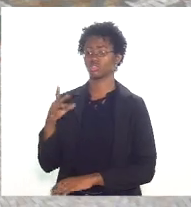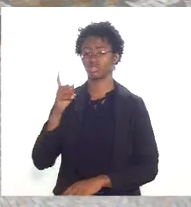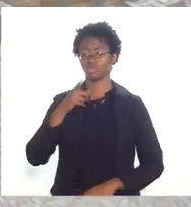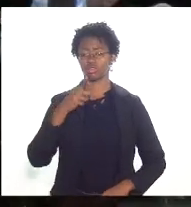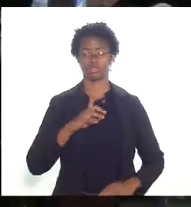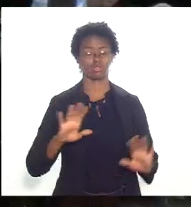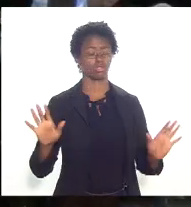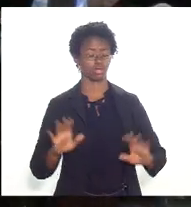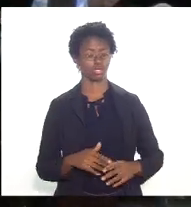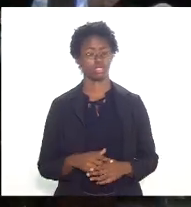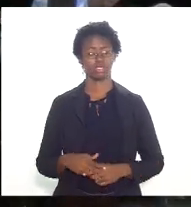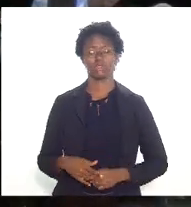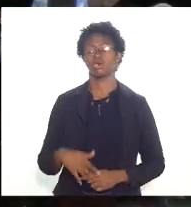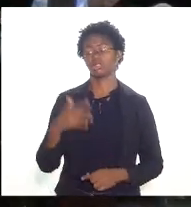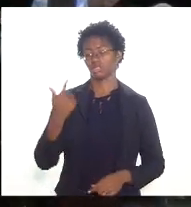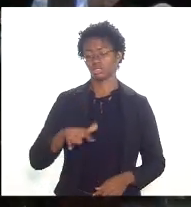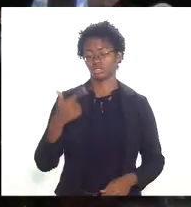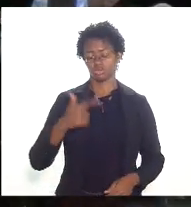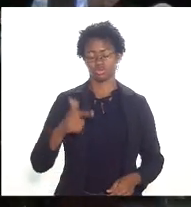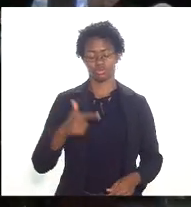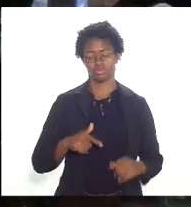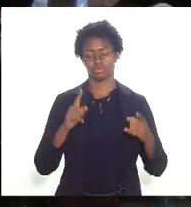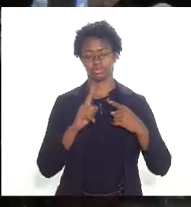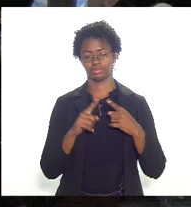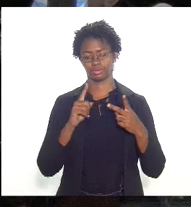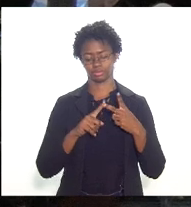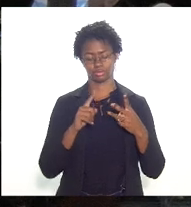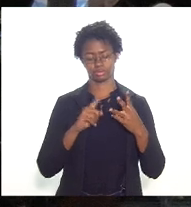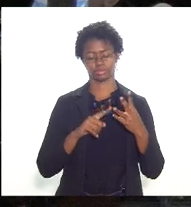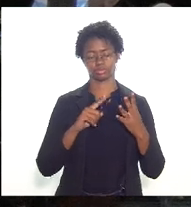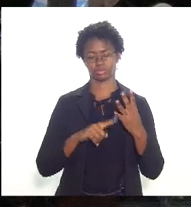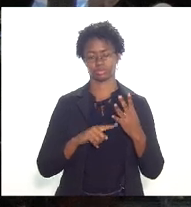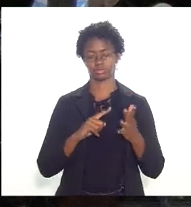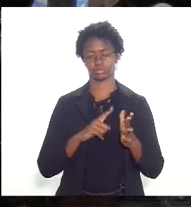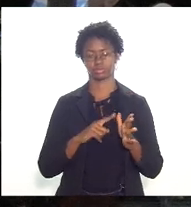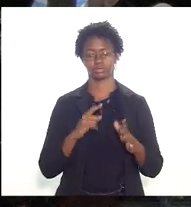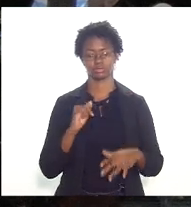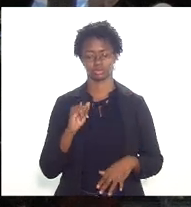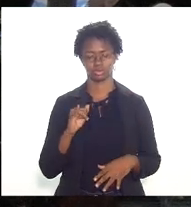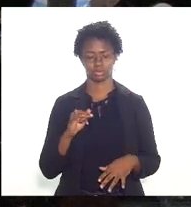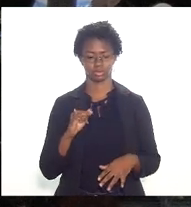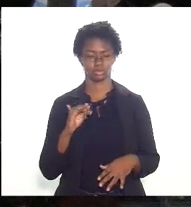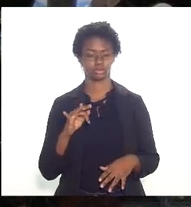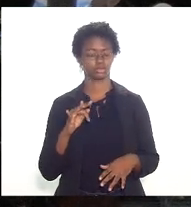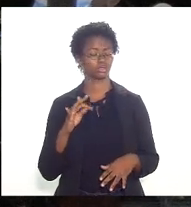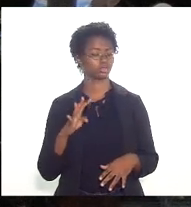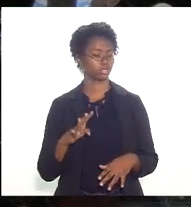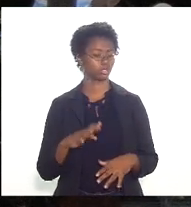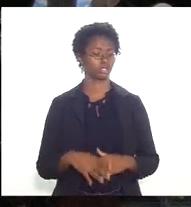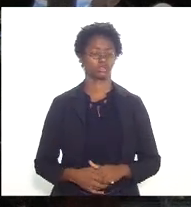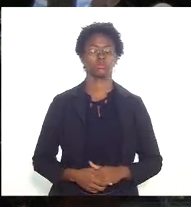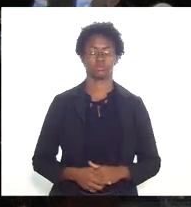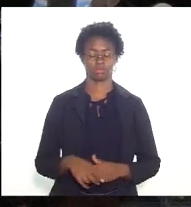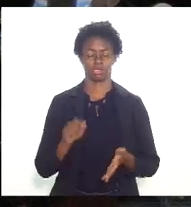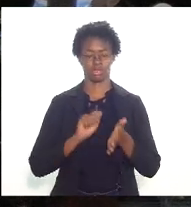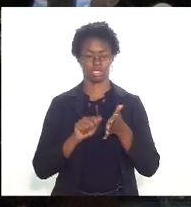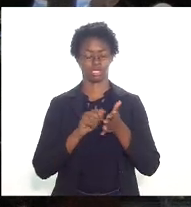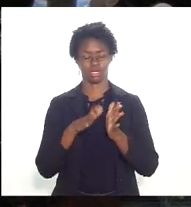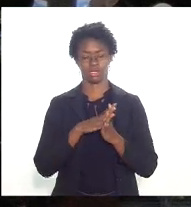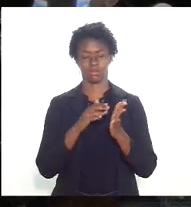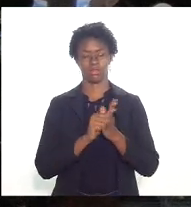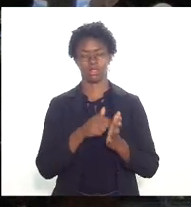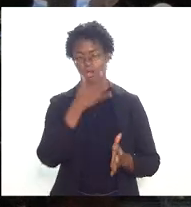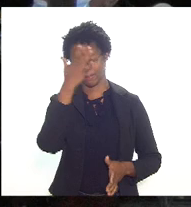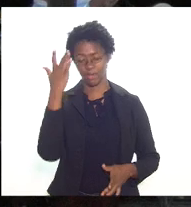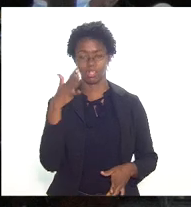apresenta Então vamos de novo André ao Deco dos Paulo ele é uma harmônica Martha lucía Renata te ajuda Anne